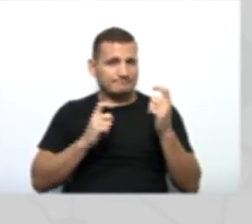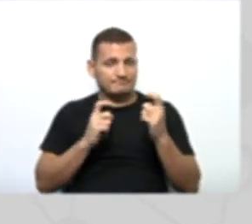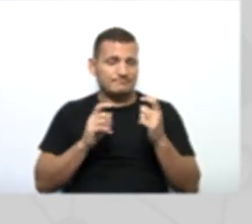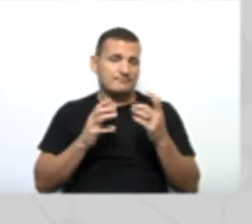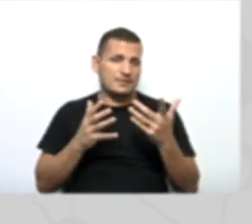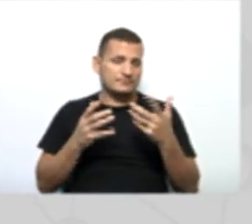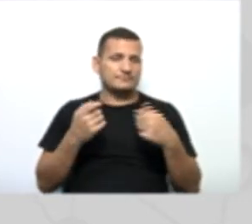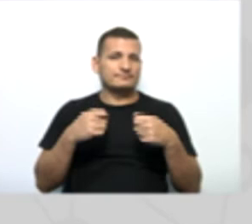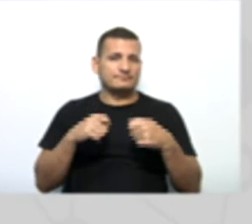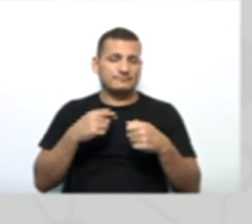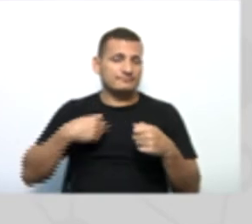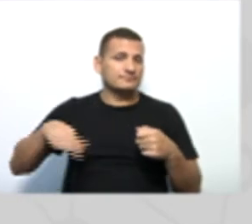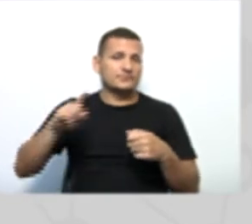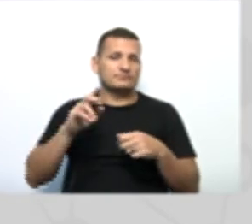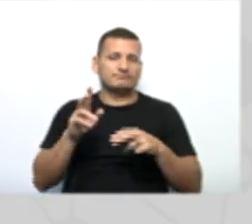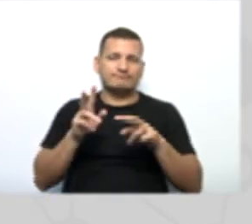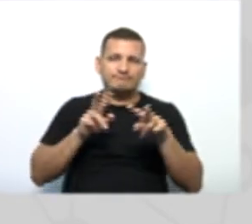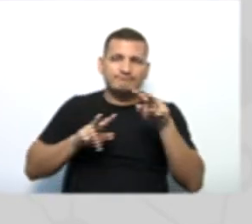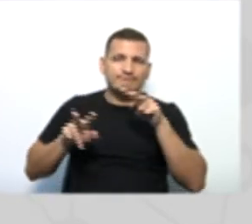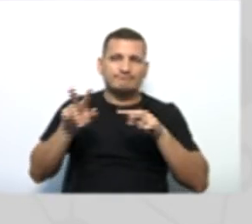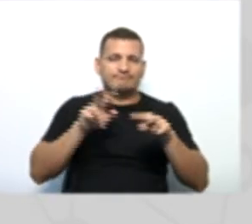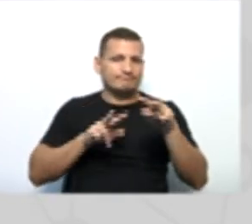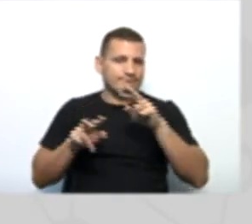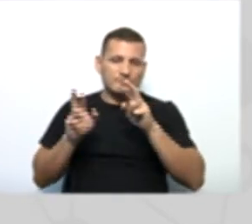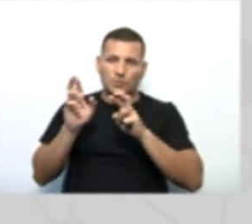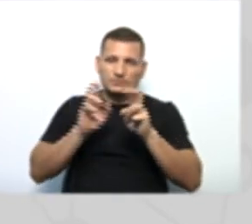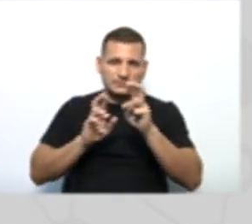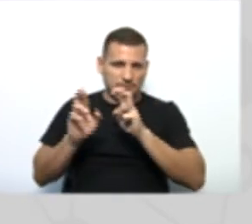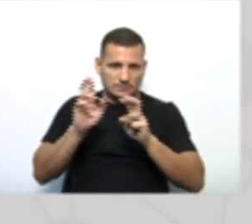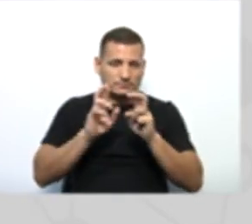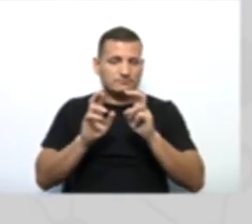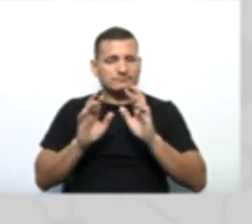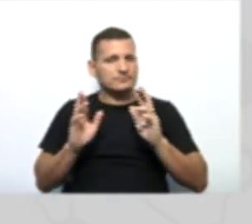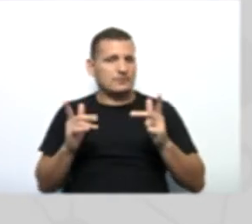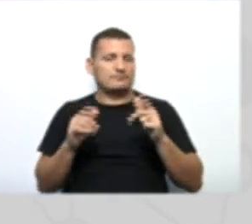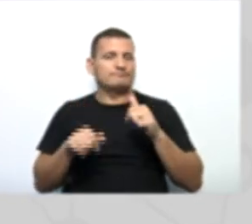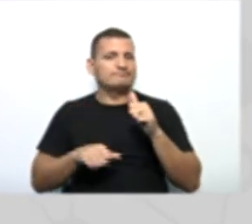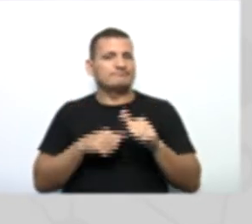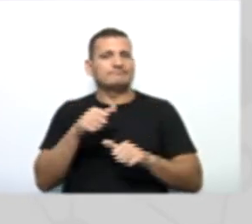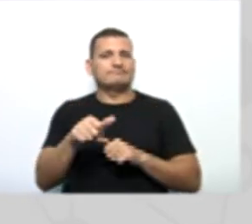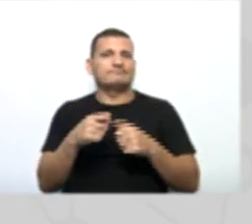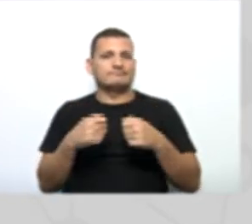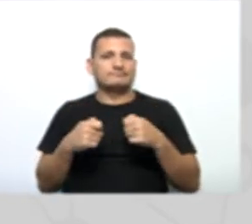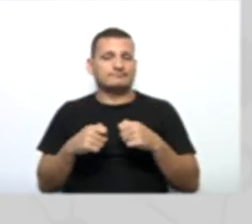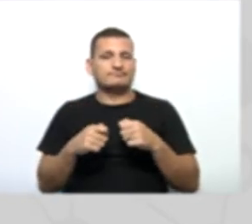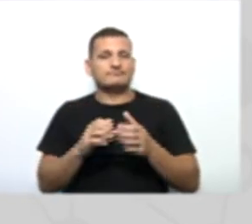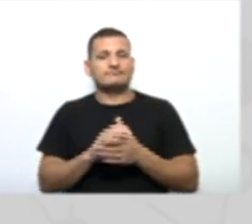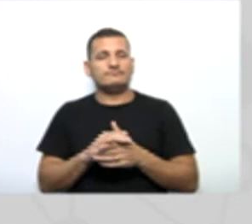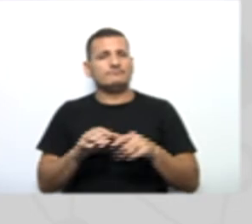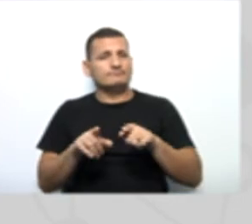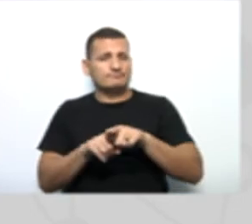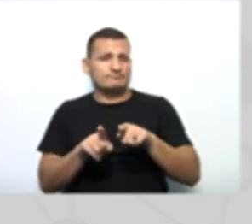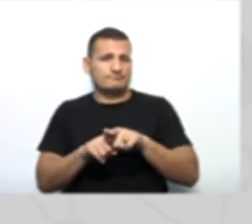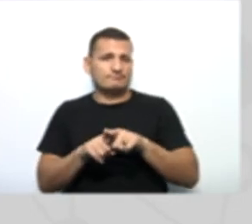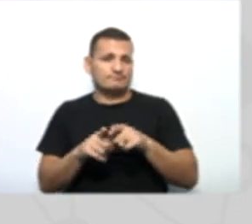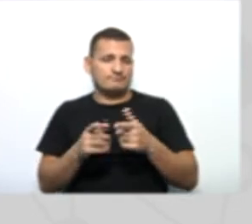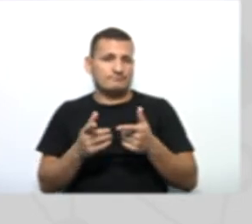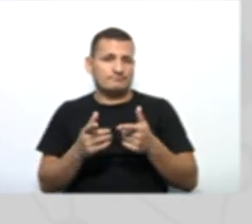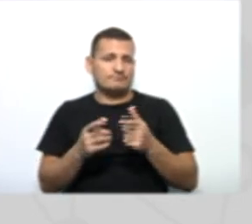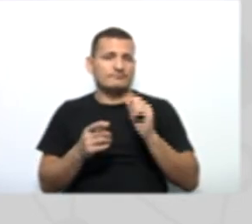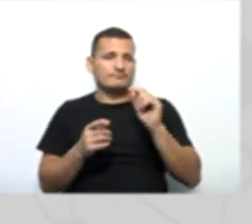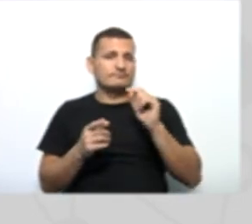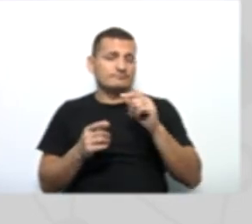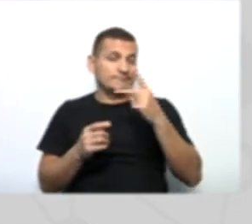é necessário que nós observemos isso daí e, claro, comecemos a mudar a situação. Principalmente no que diz respeito